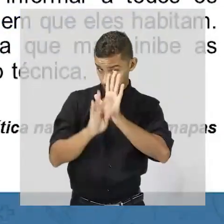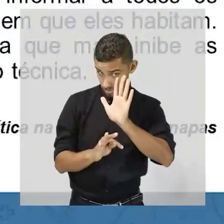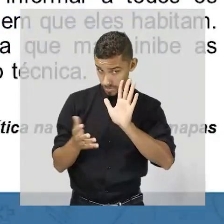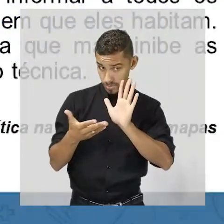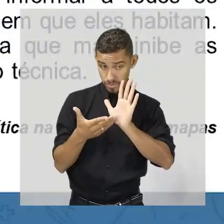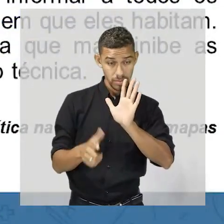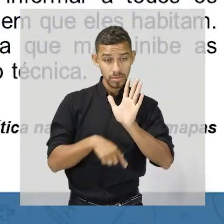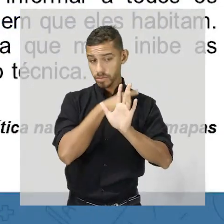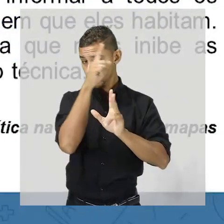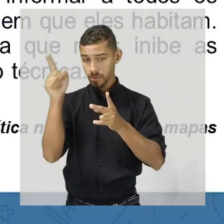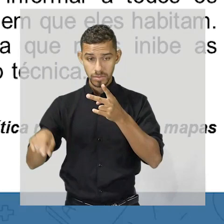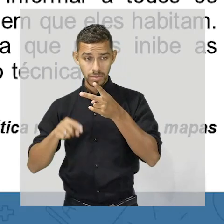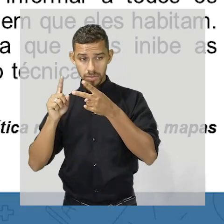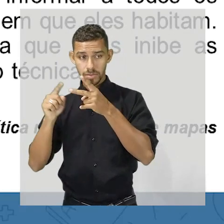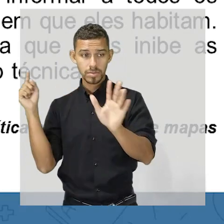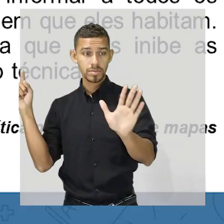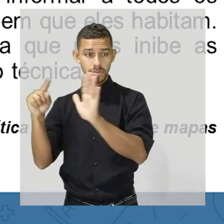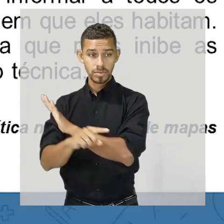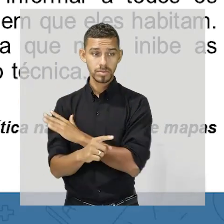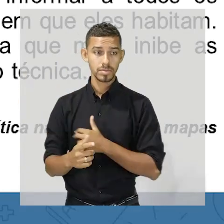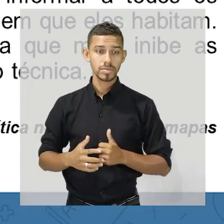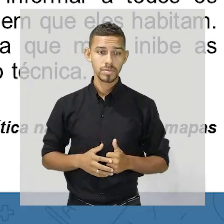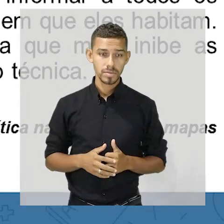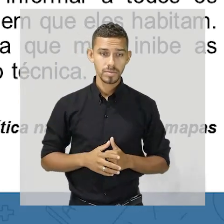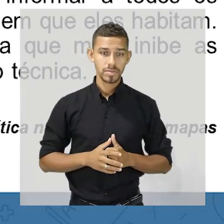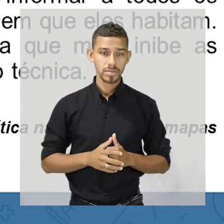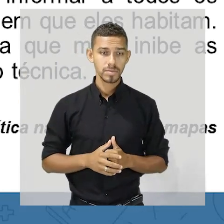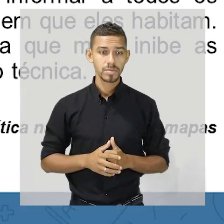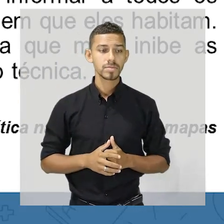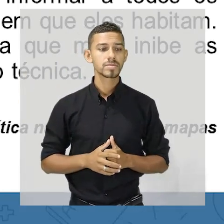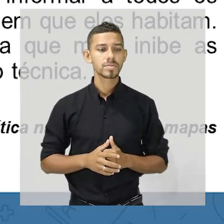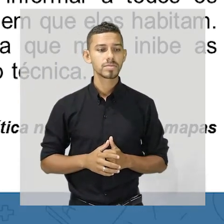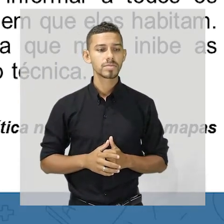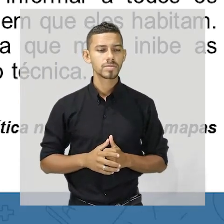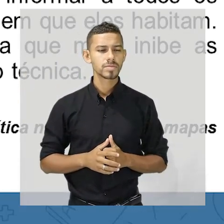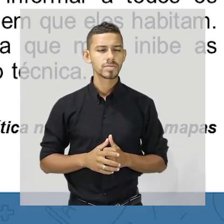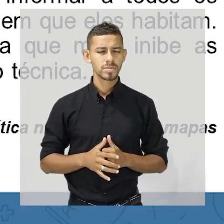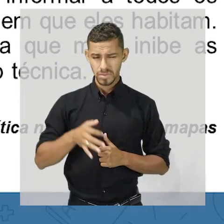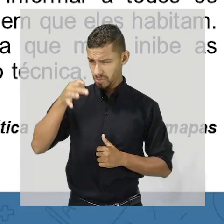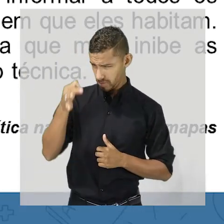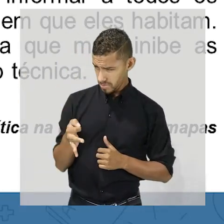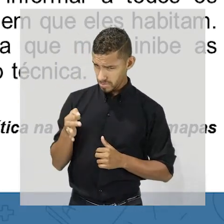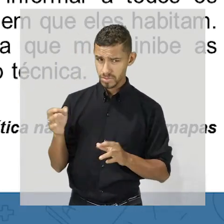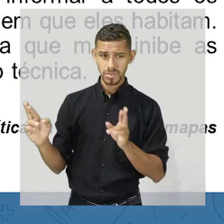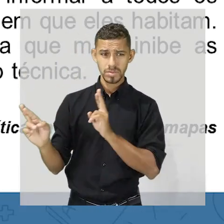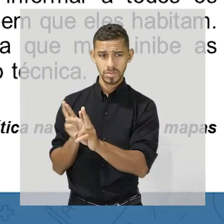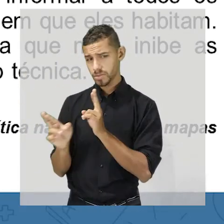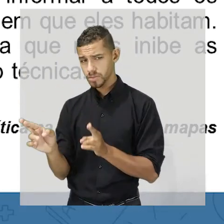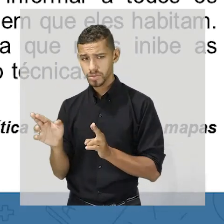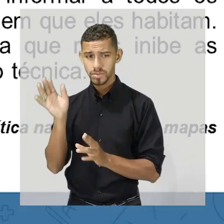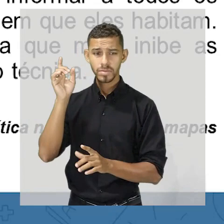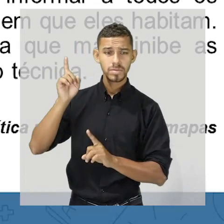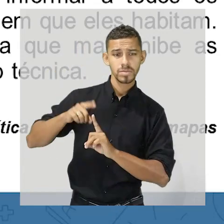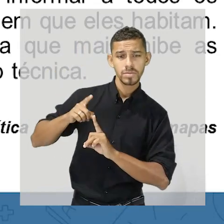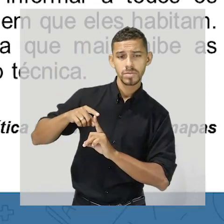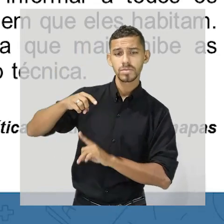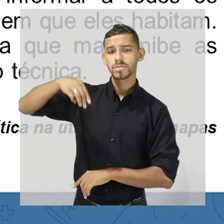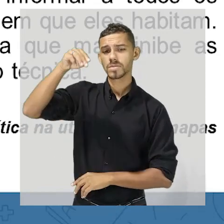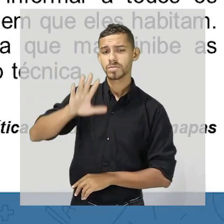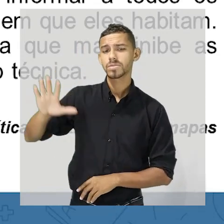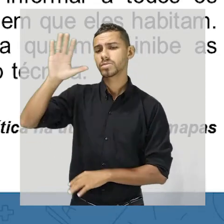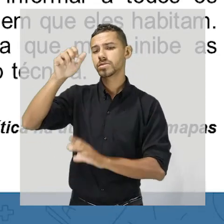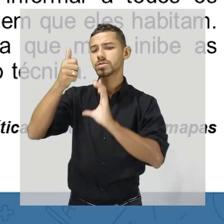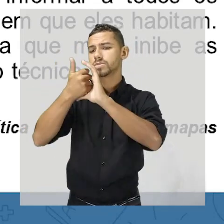agora. Vamos para o comando. Ele diz o seguinte, ó. A correta relação entre tipo de mapa,